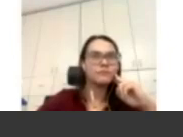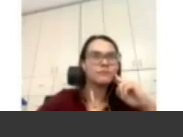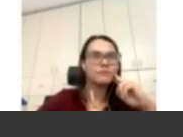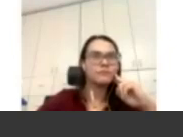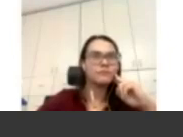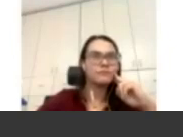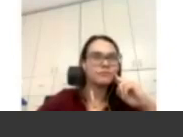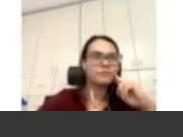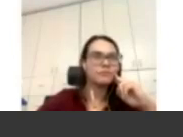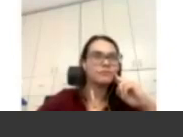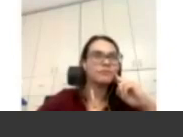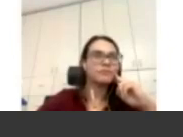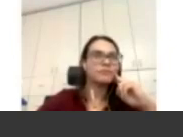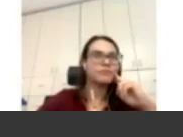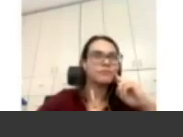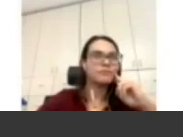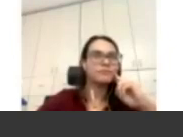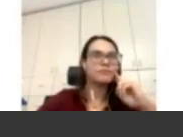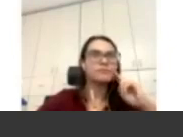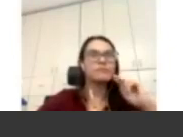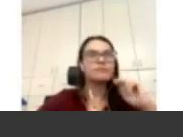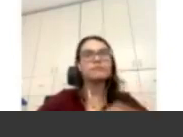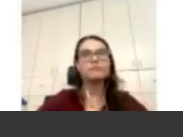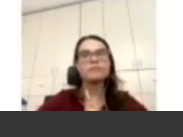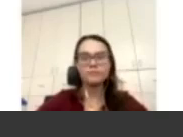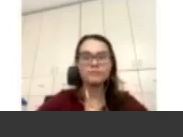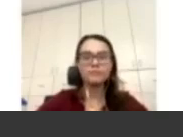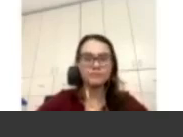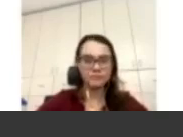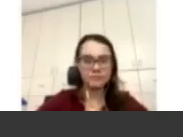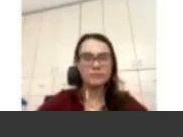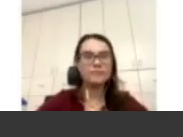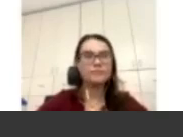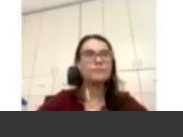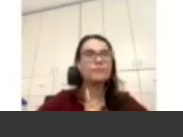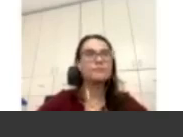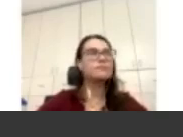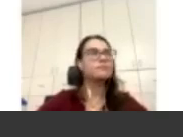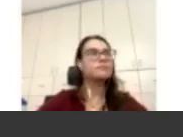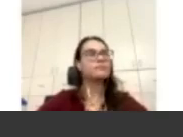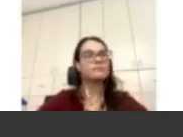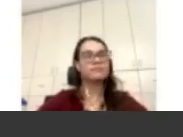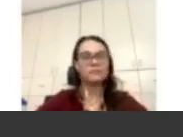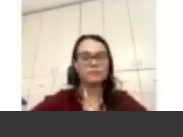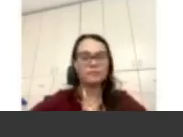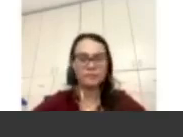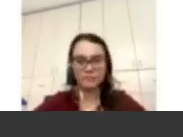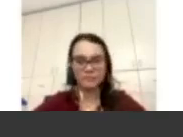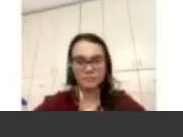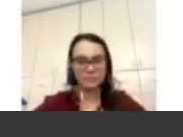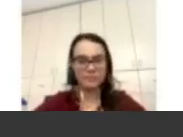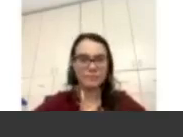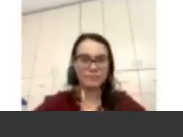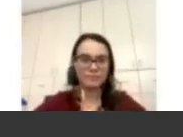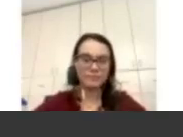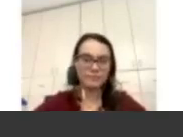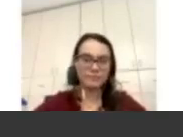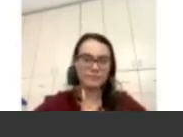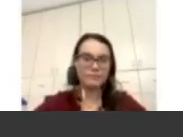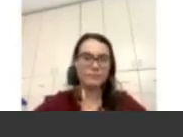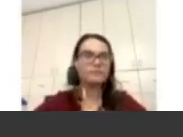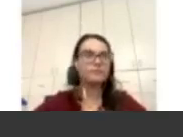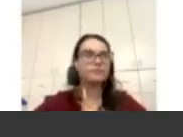uma escala global. Isso aqui também é um compilado de dados, né? É uma publicação digital científica, o Our